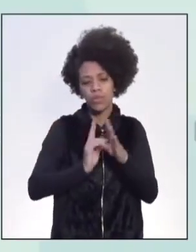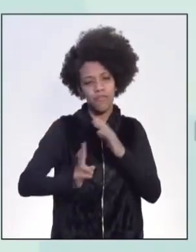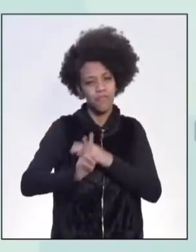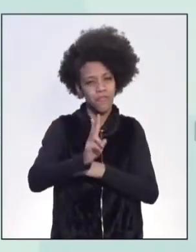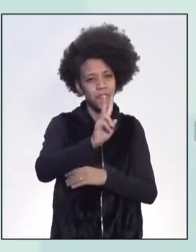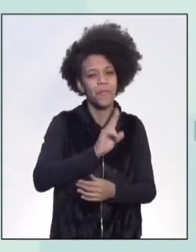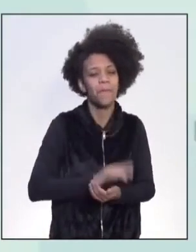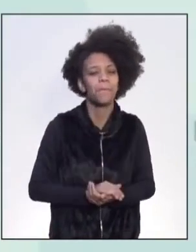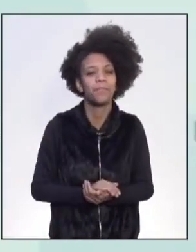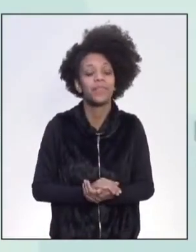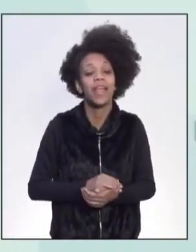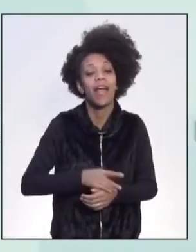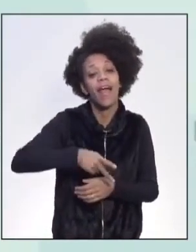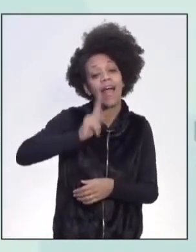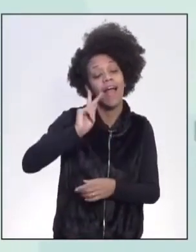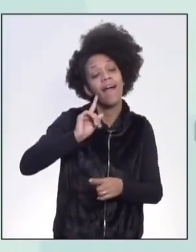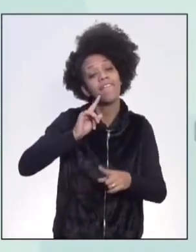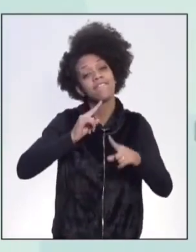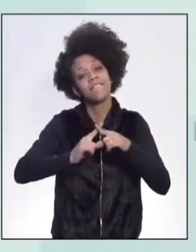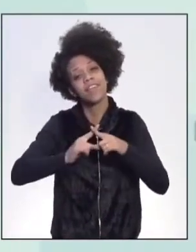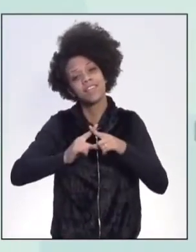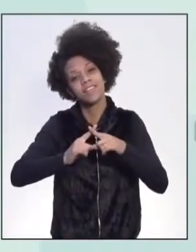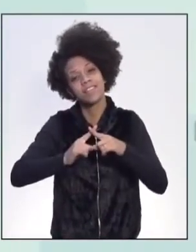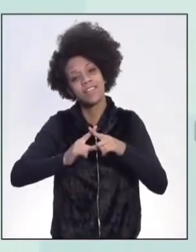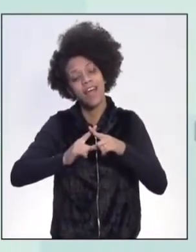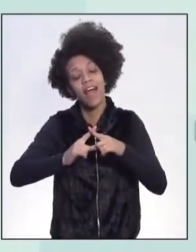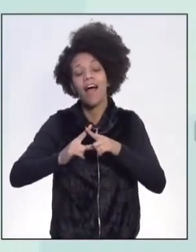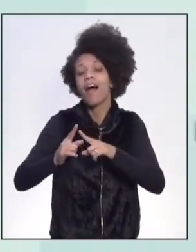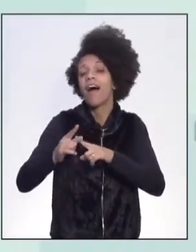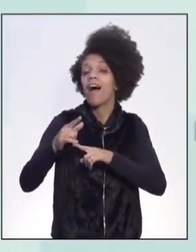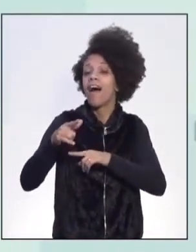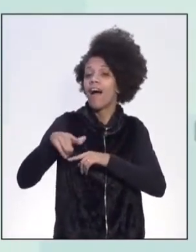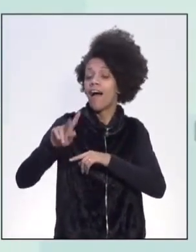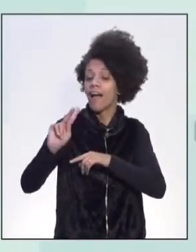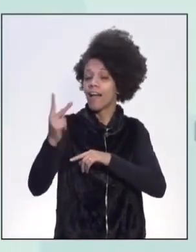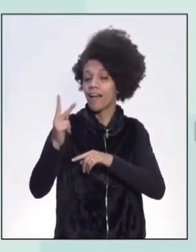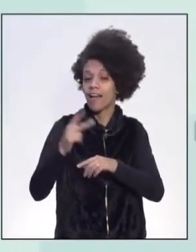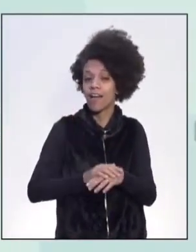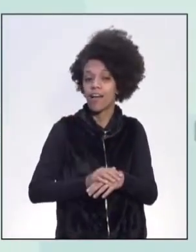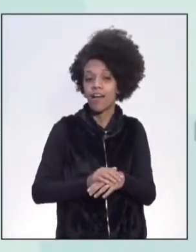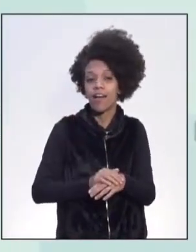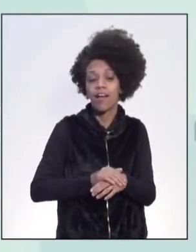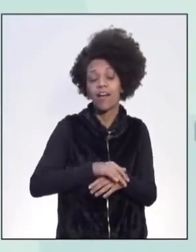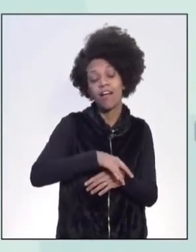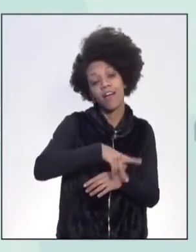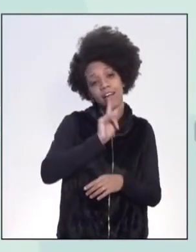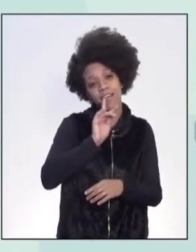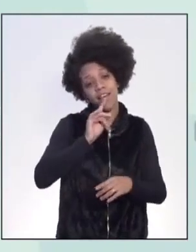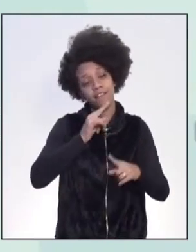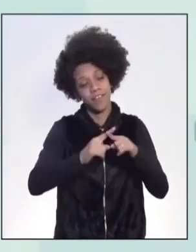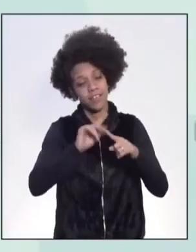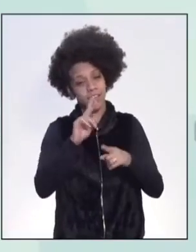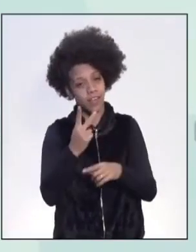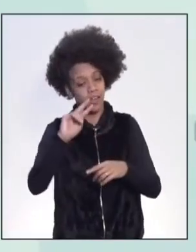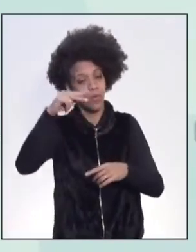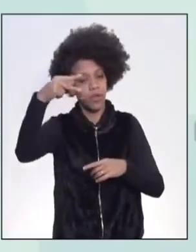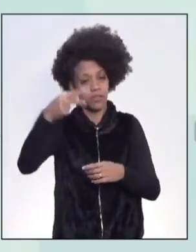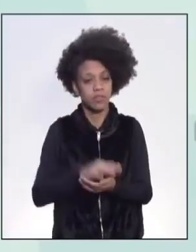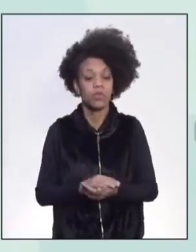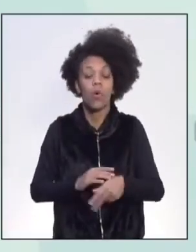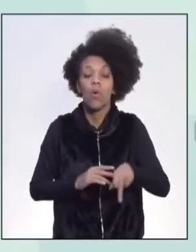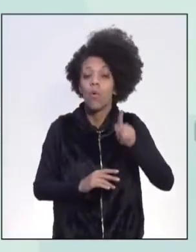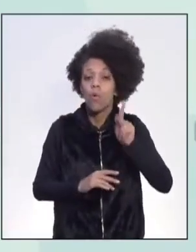Eu tenho que fazer K vezes H ao quadrado. Vamos ver se aqui embaixo aparece para vocês. K vezes H elevado ao quadrado. O meu